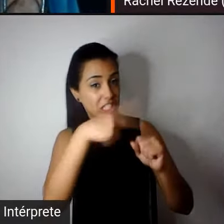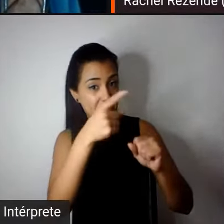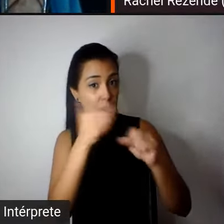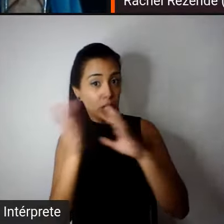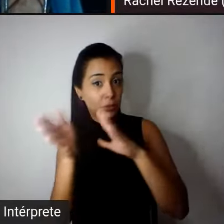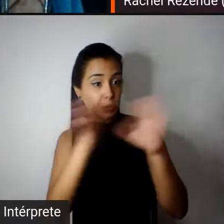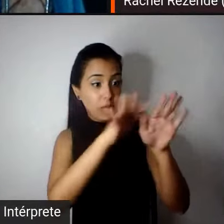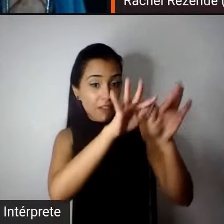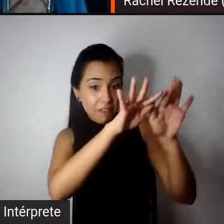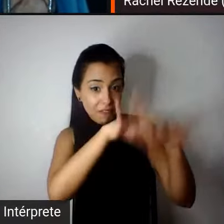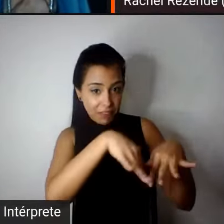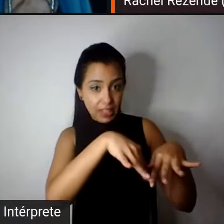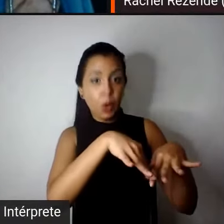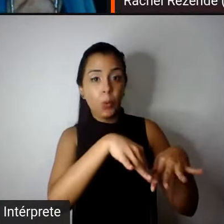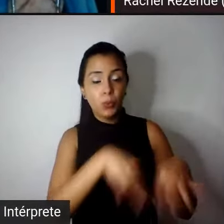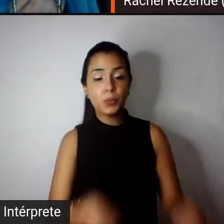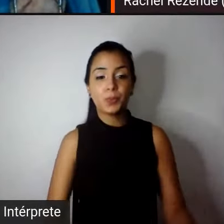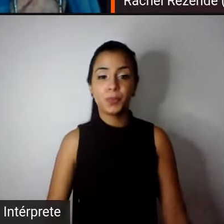gente junta tudo.